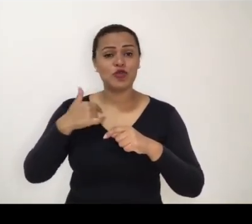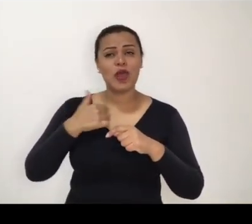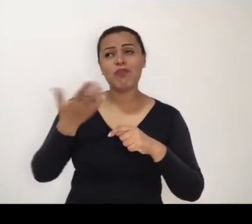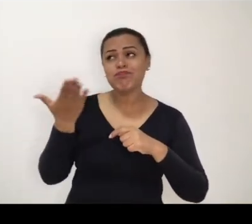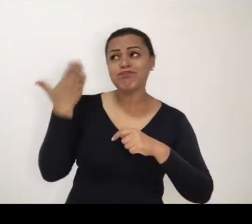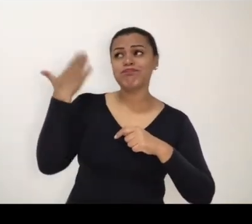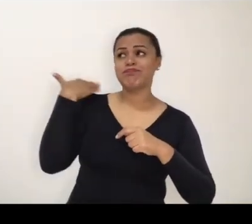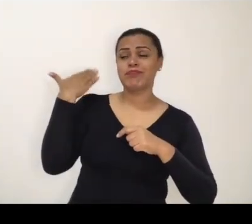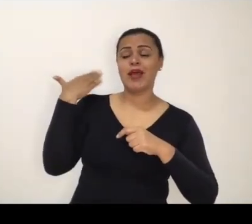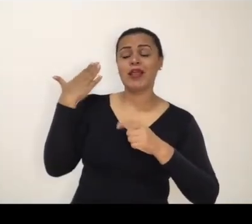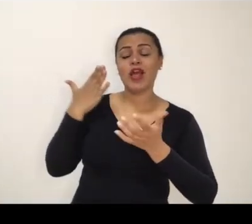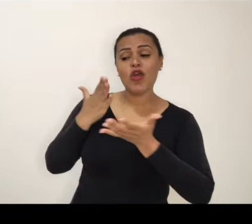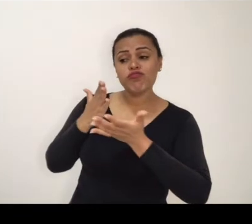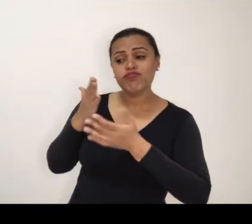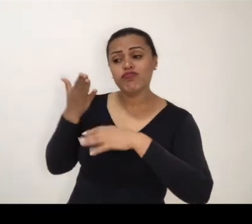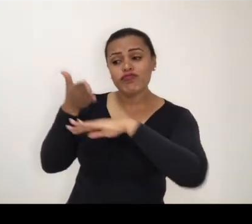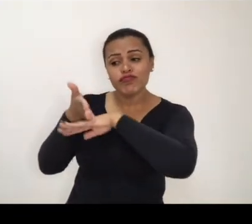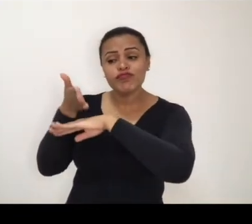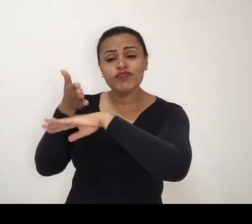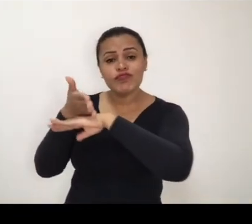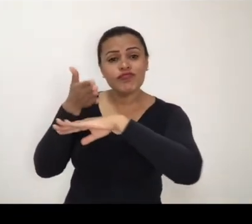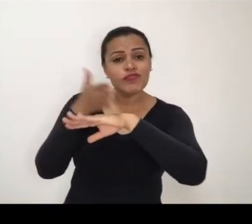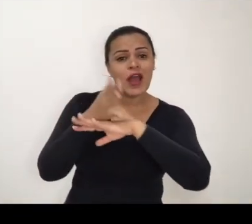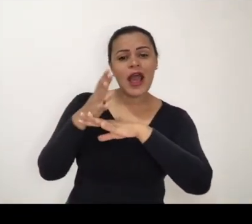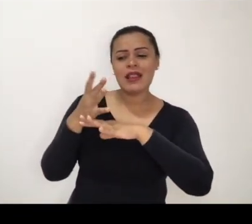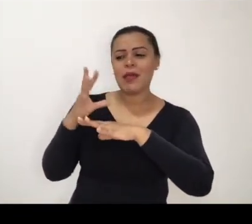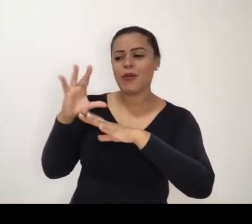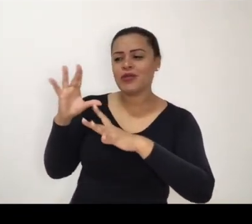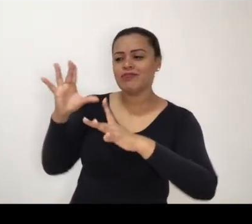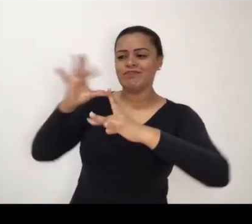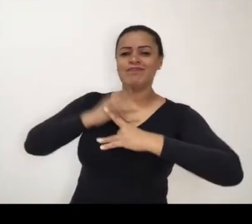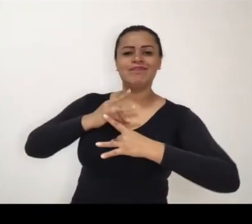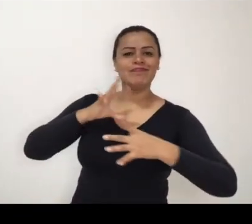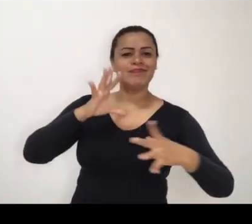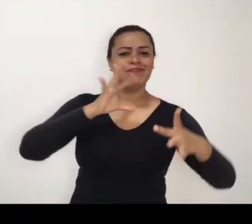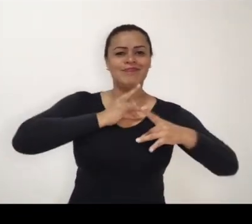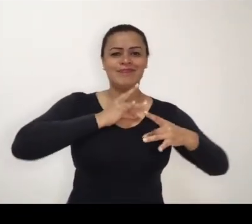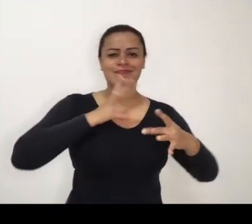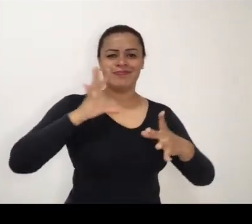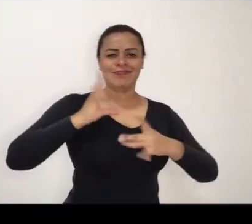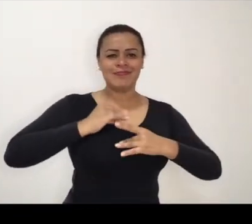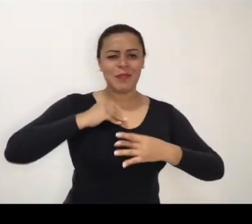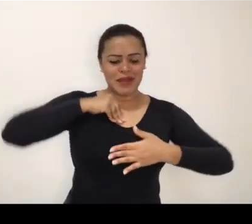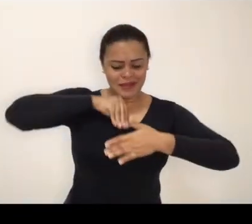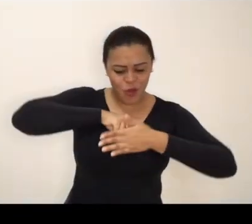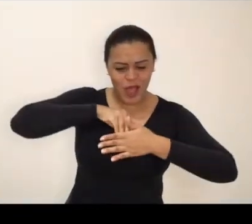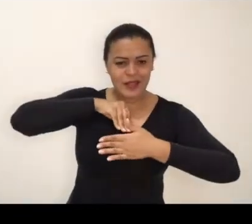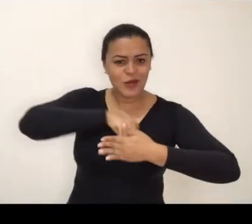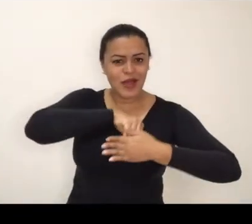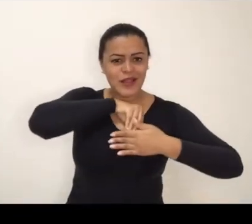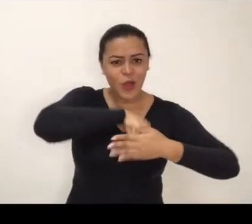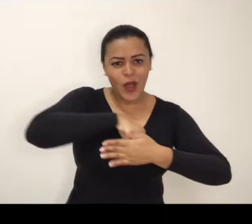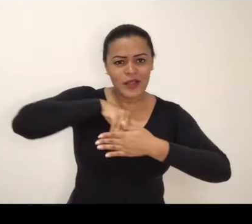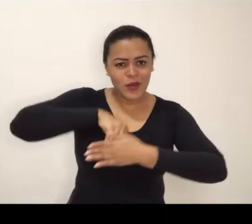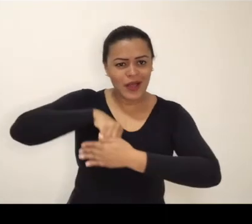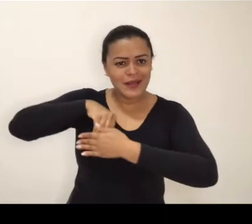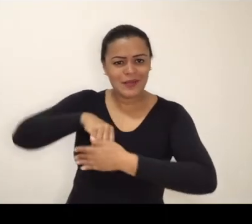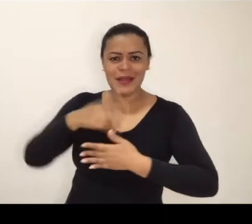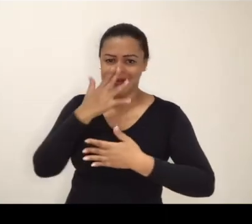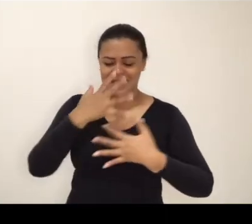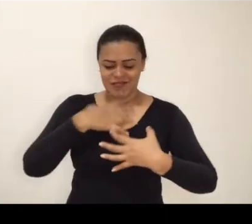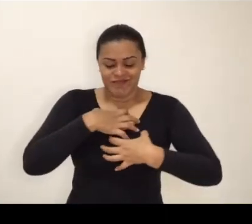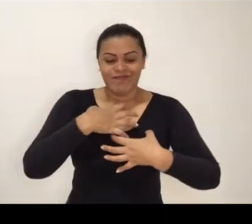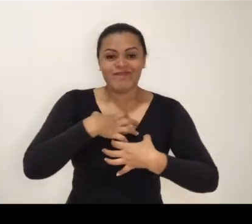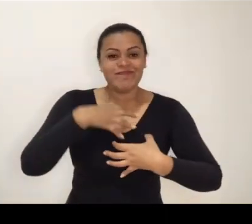eu passo, é como se eu carregasse uma bagagenzinha, uma malinha, né? Cheia de coisas, e que isso